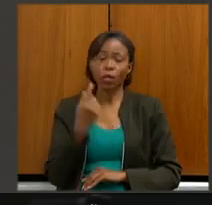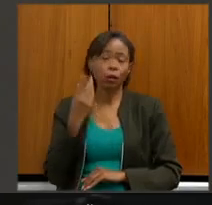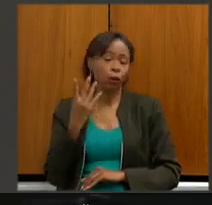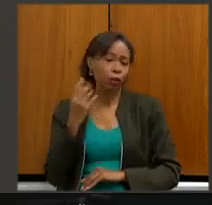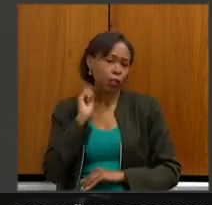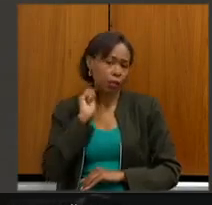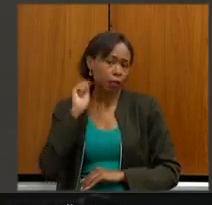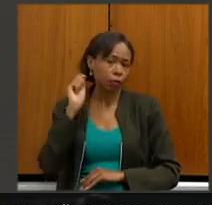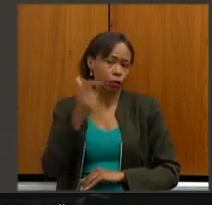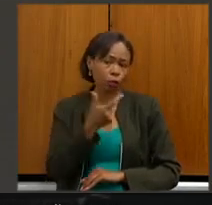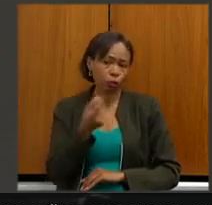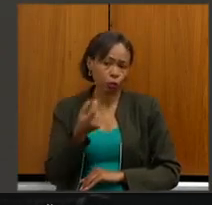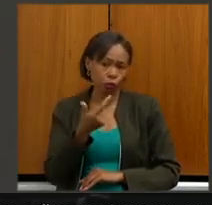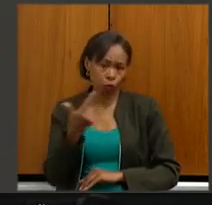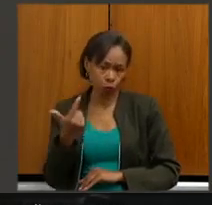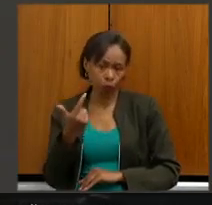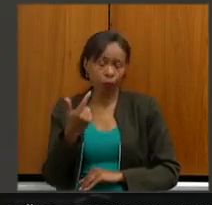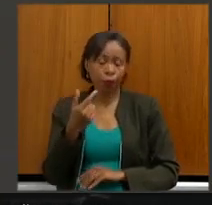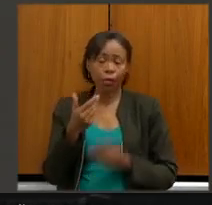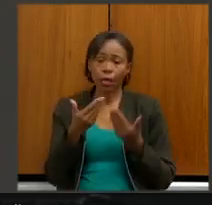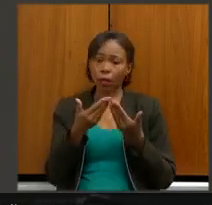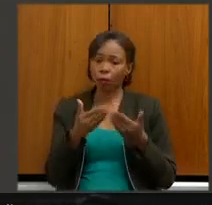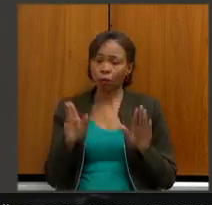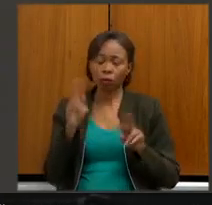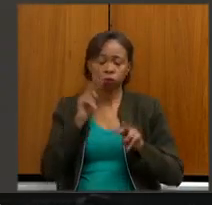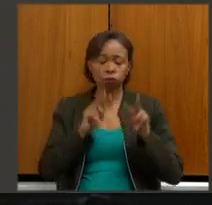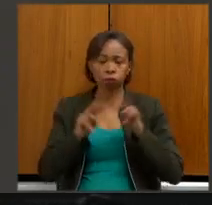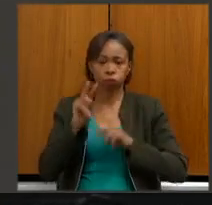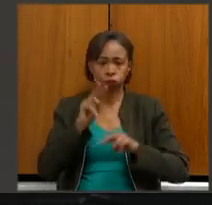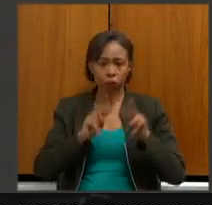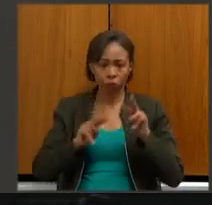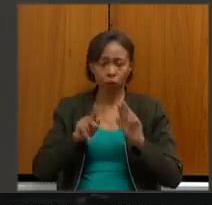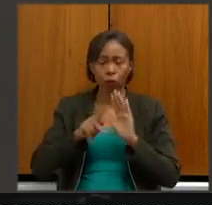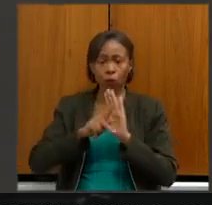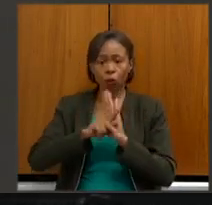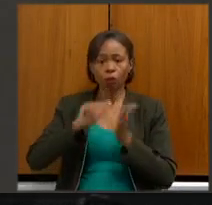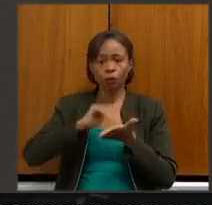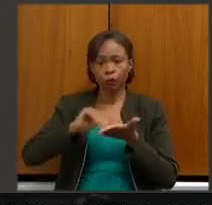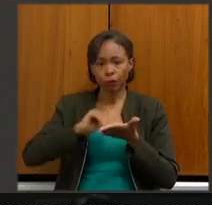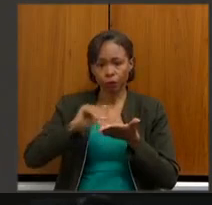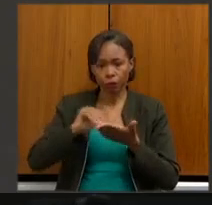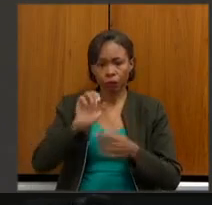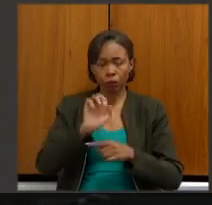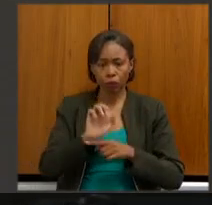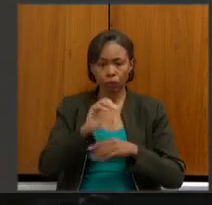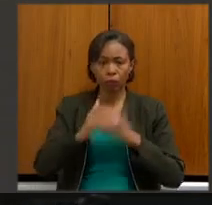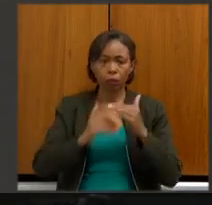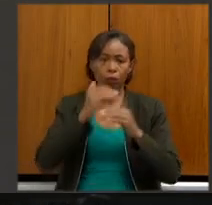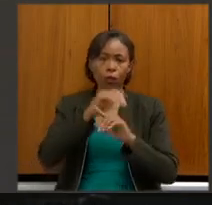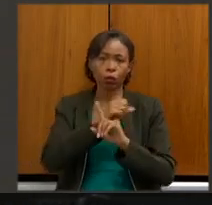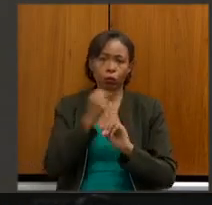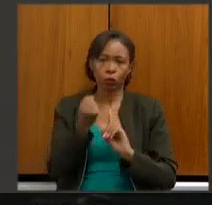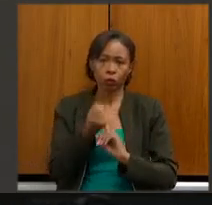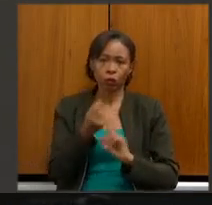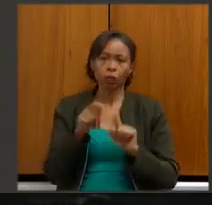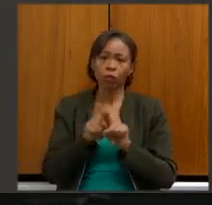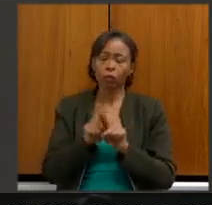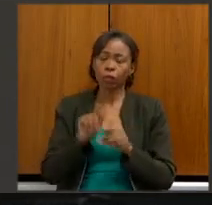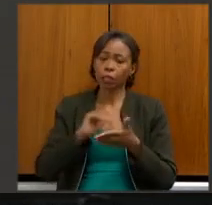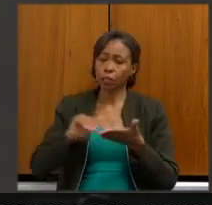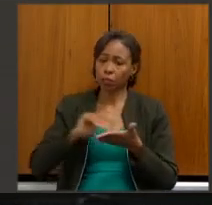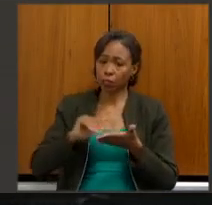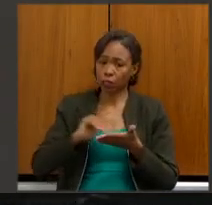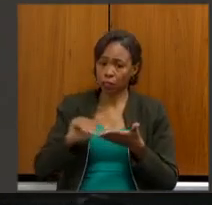regulamenta a consulta livre prévia e informada promovida pela Secretaria de Estado de Desenvolvimento Social e pela